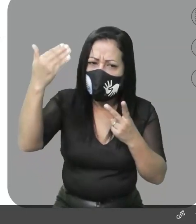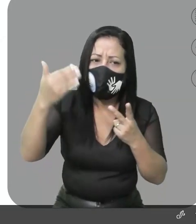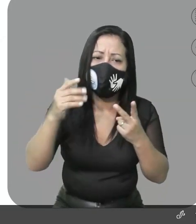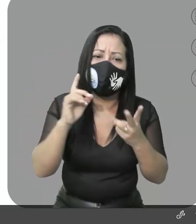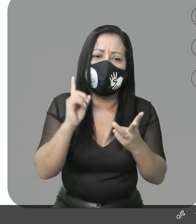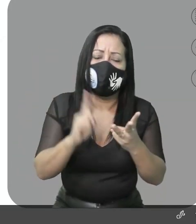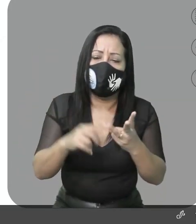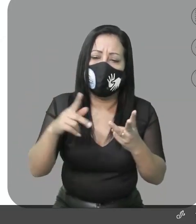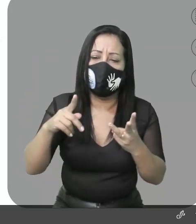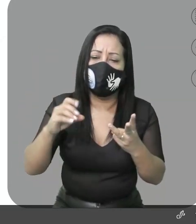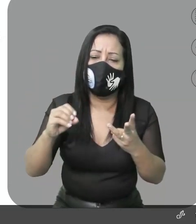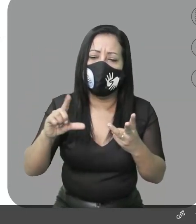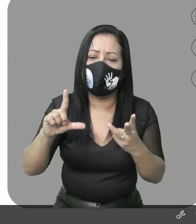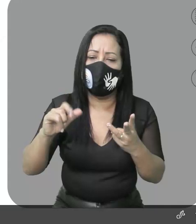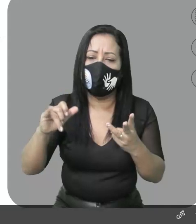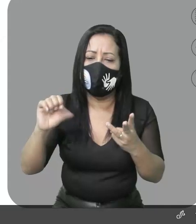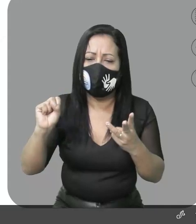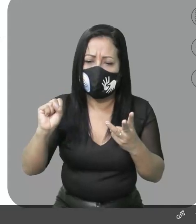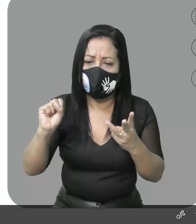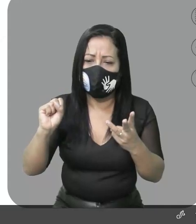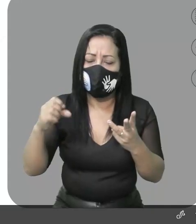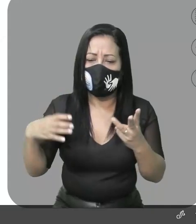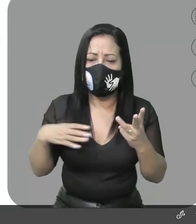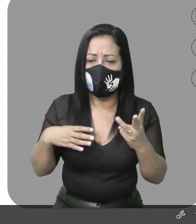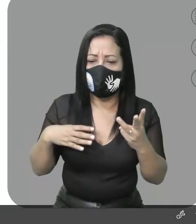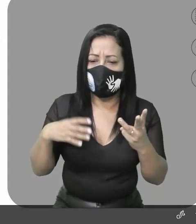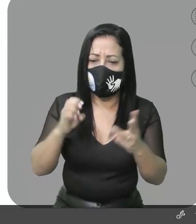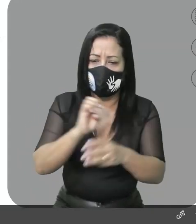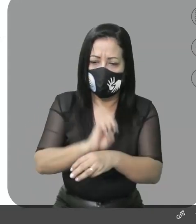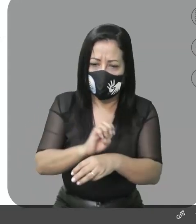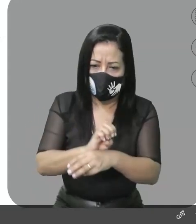cidade-estado. Da democracia,